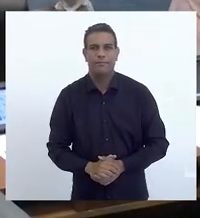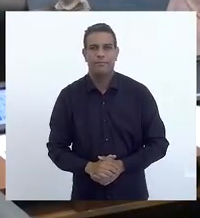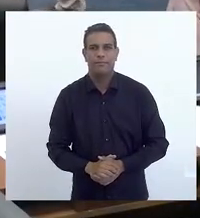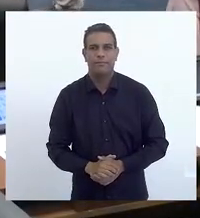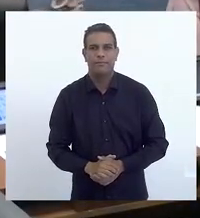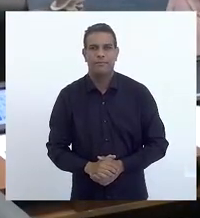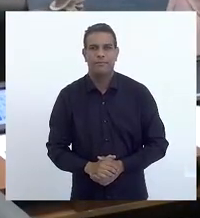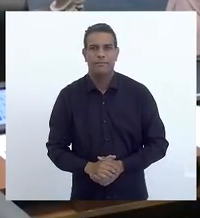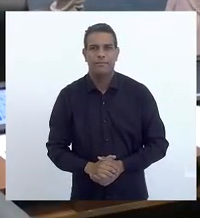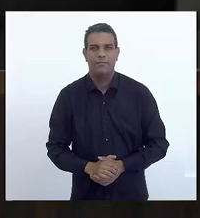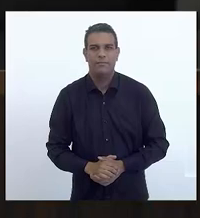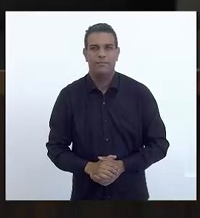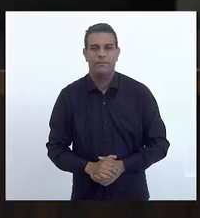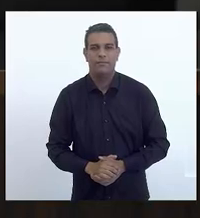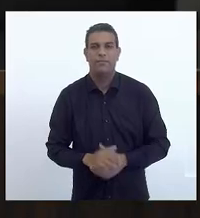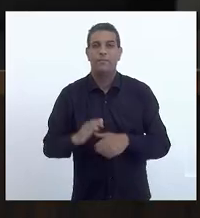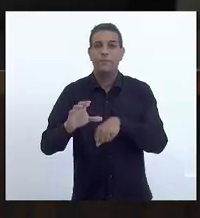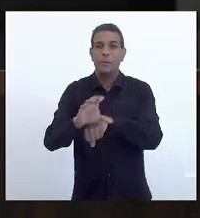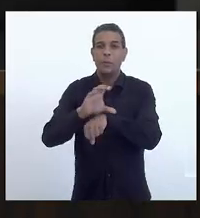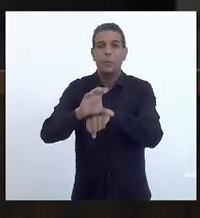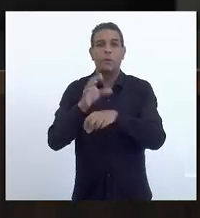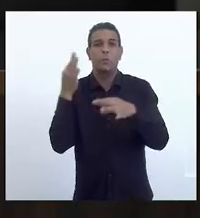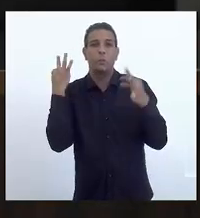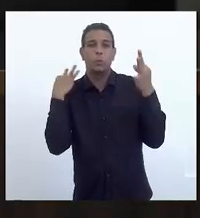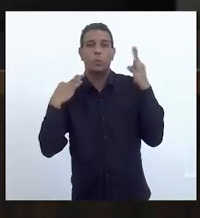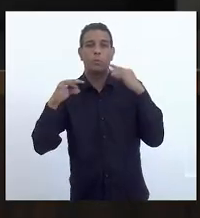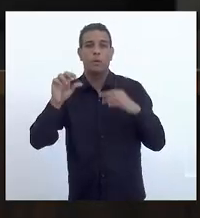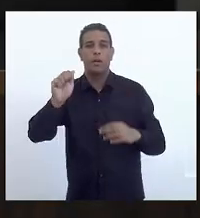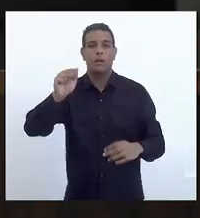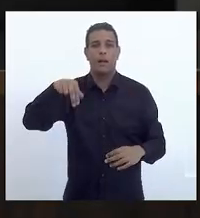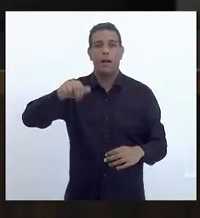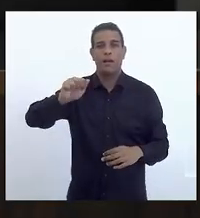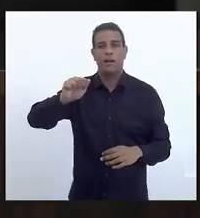Foi o Anderson. Pela Comissão de Turismo, deputada Alana Passos.